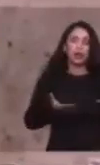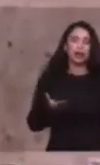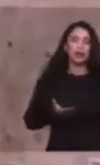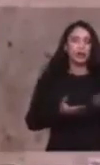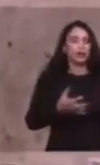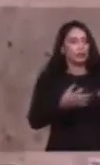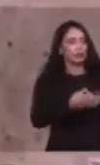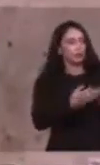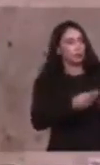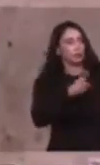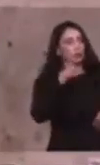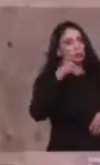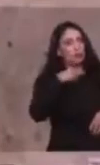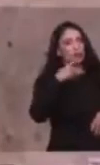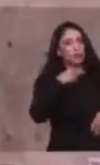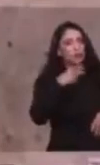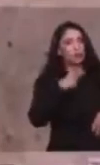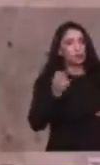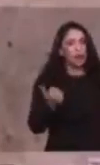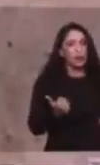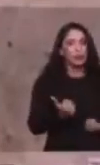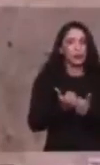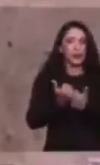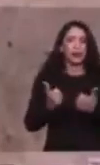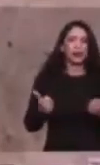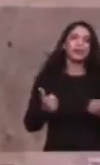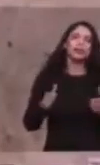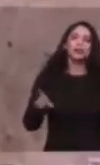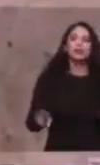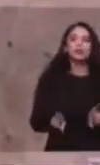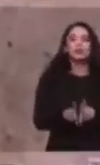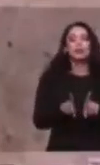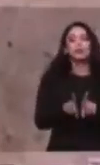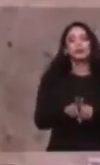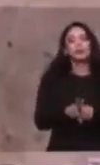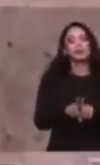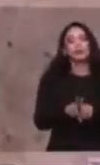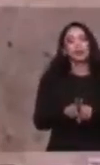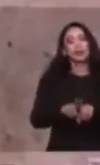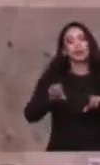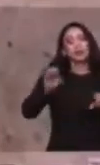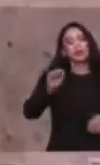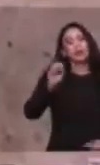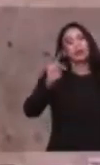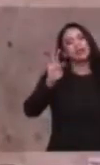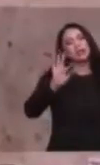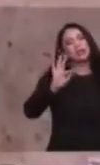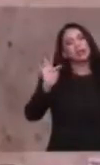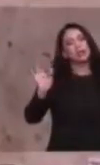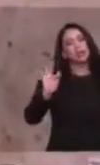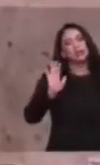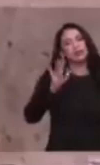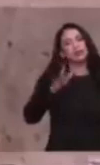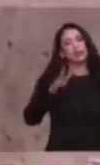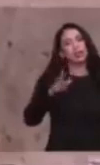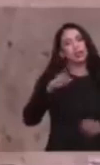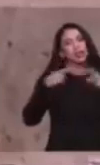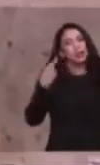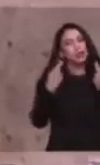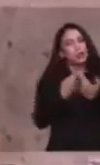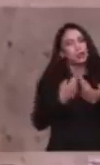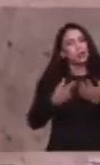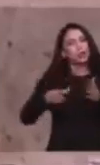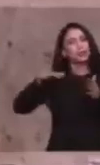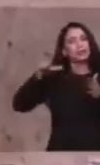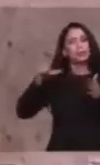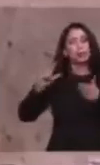reforço nas considerações de Vossa Excelência, ponderar que o tribunal entendeu, em assentadas anteriores, que